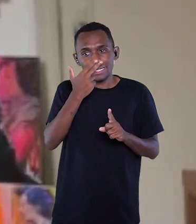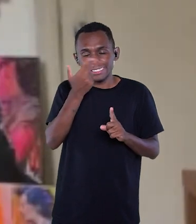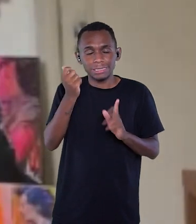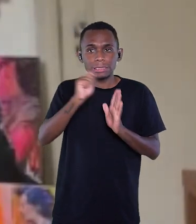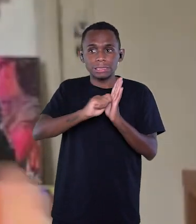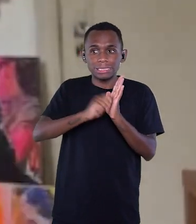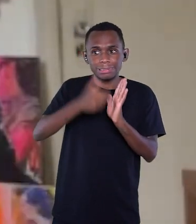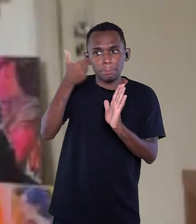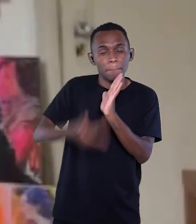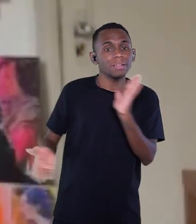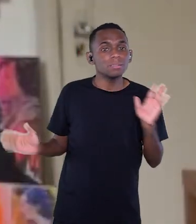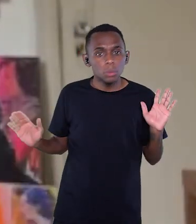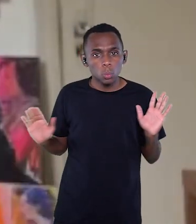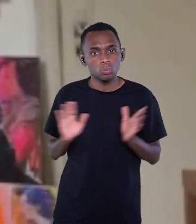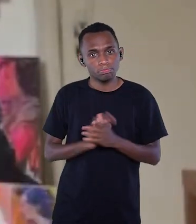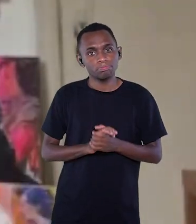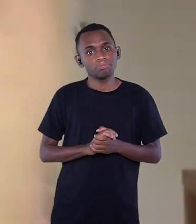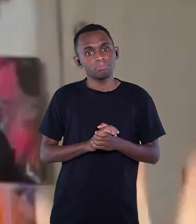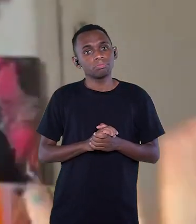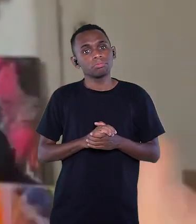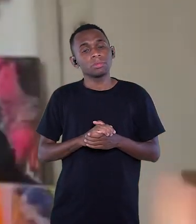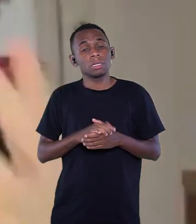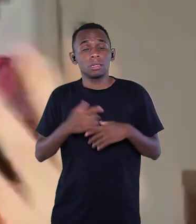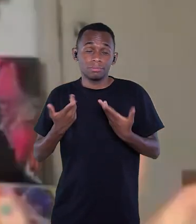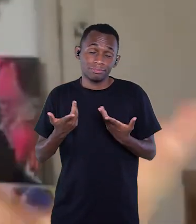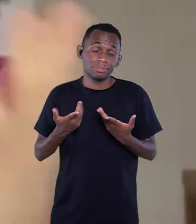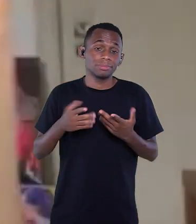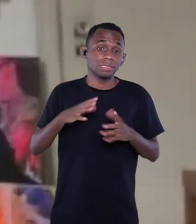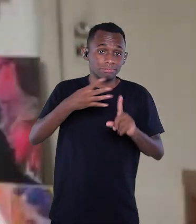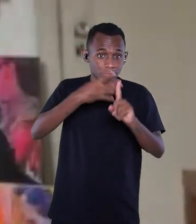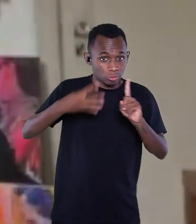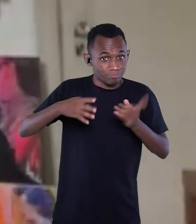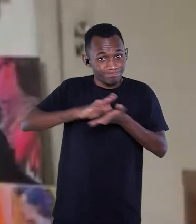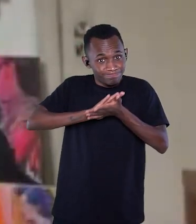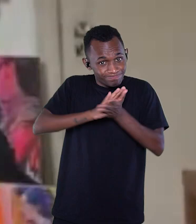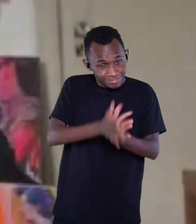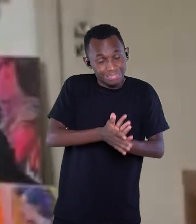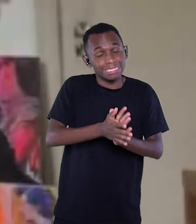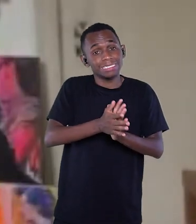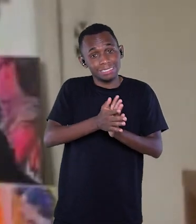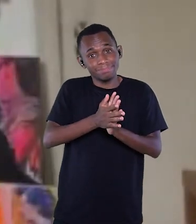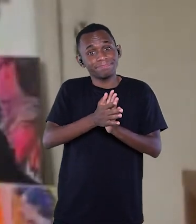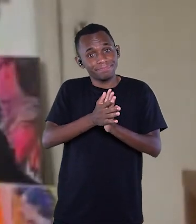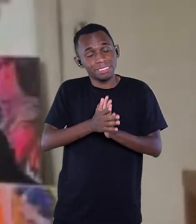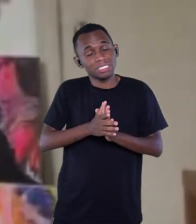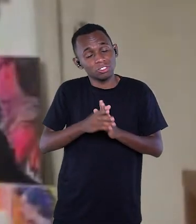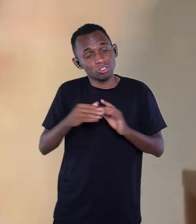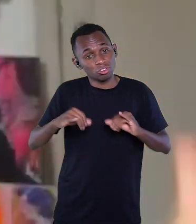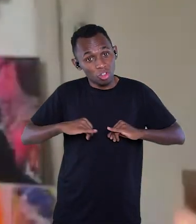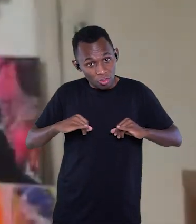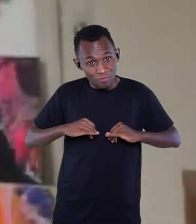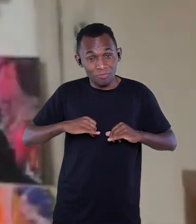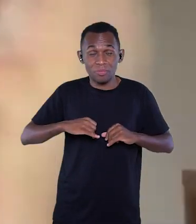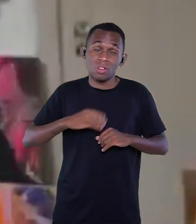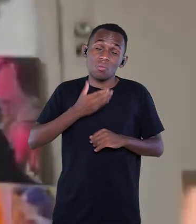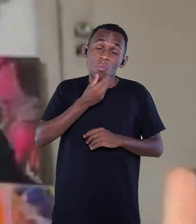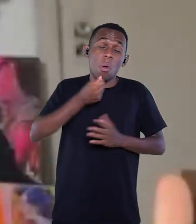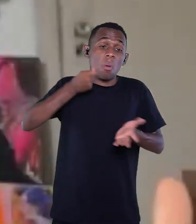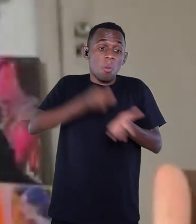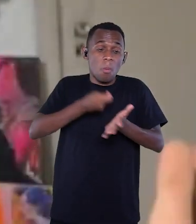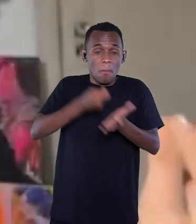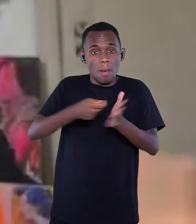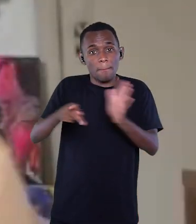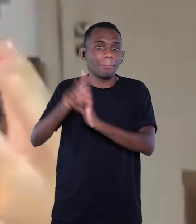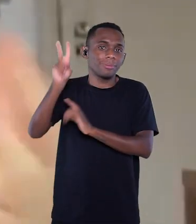perdida mesmo, assim. Tanto por lesbofobia, talvez, em muitos níveis, um certo machismo